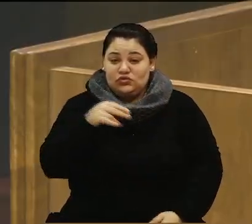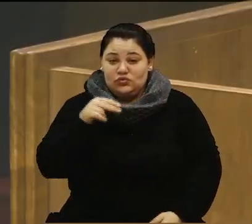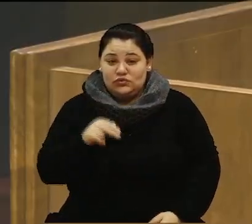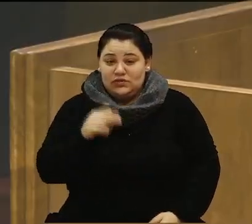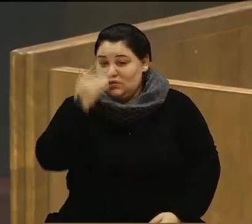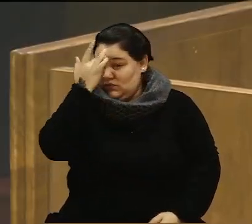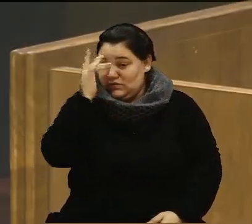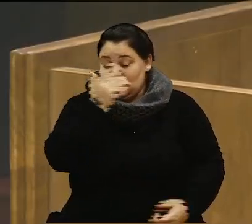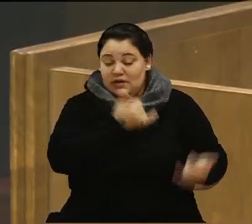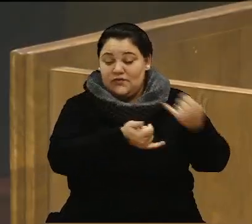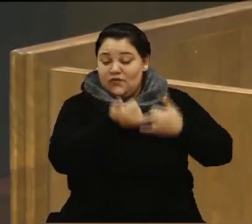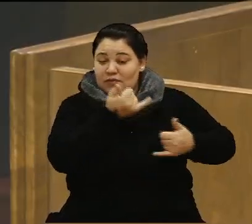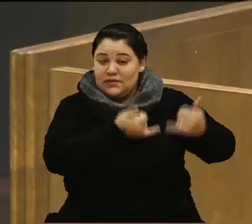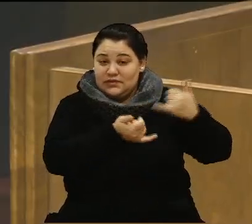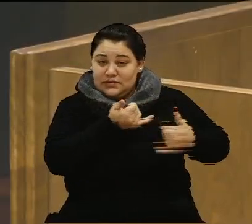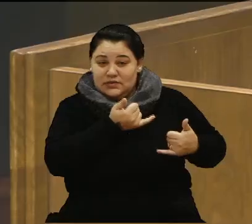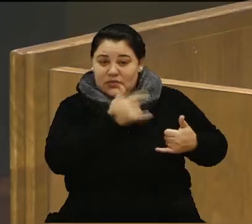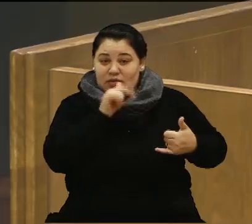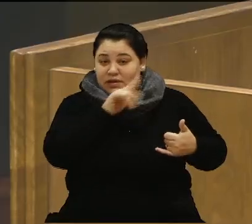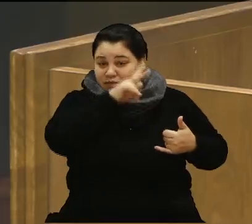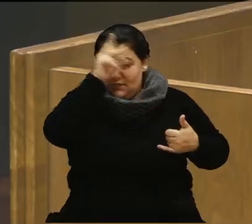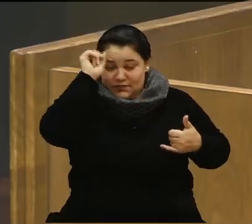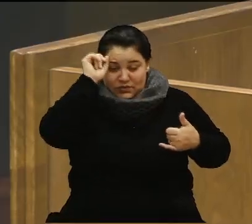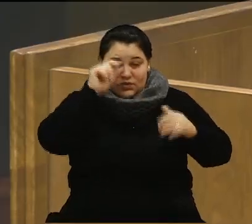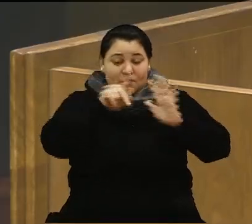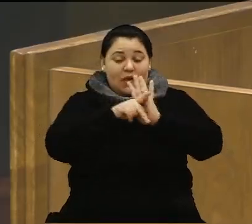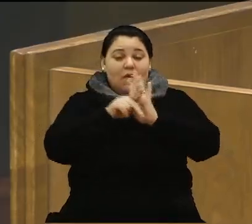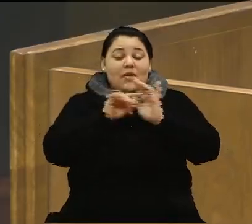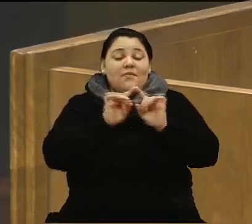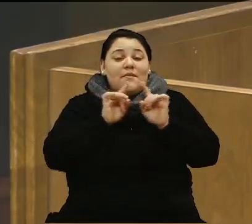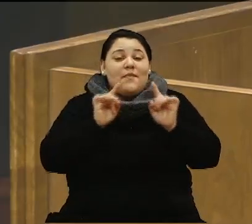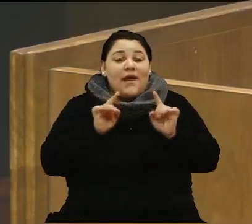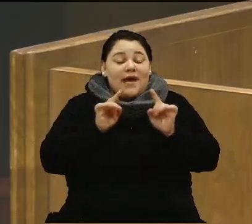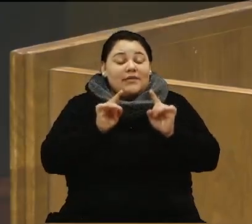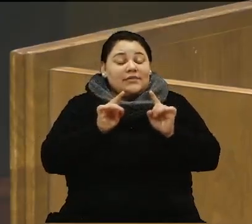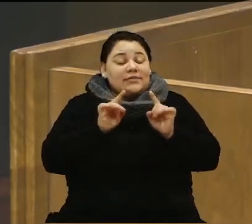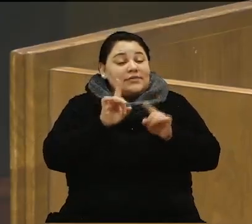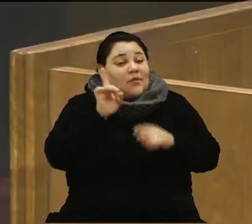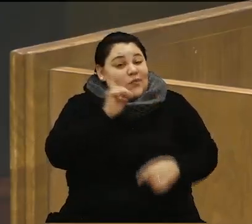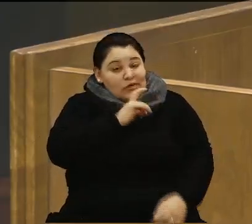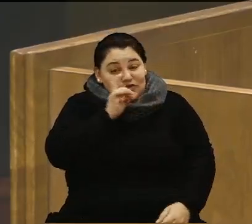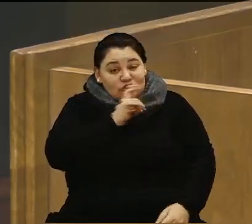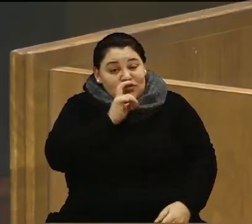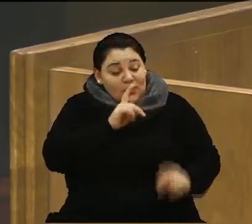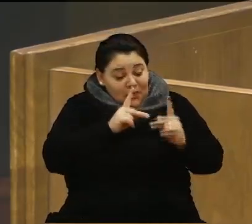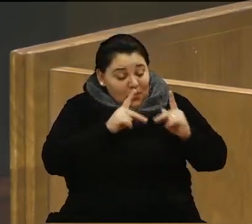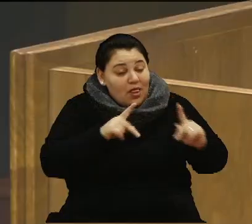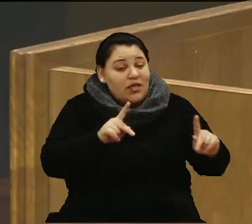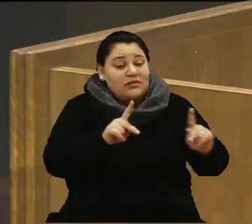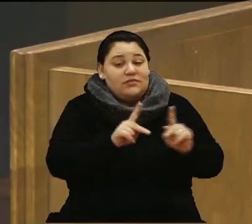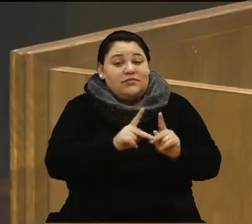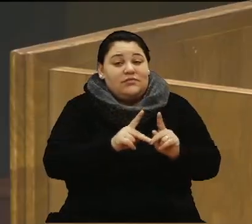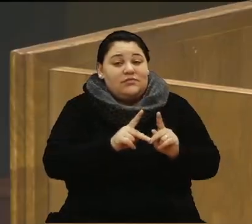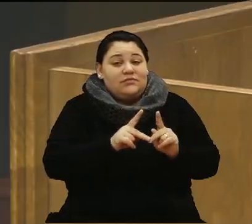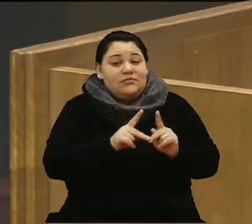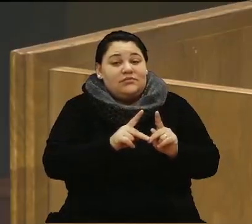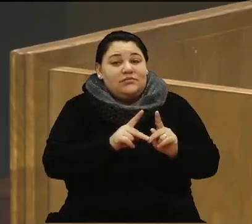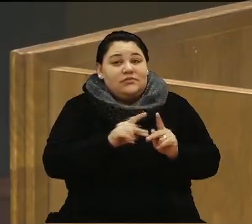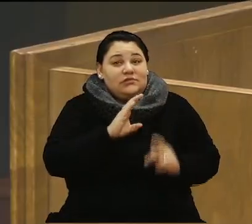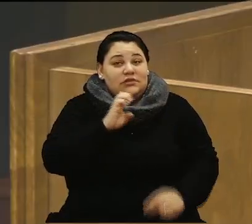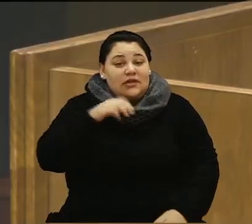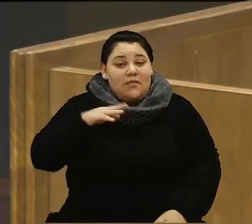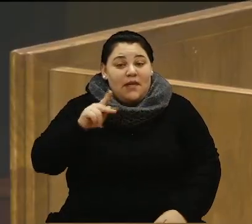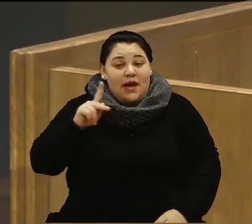as informações partiram da prefeitura, enfim, mas isso é faltar com a verdade com a população. O CEMAP